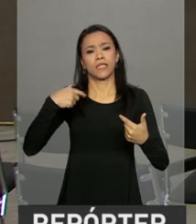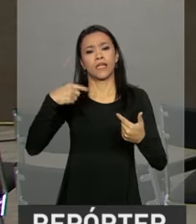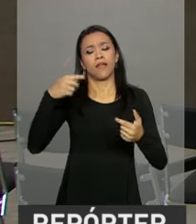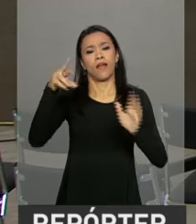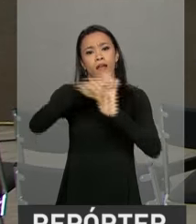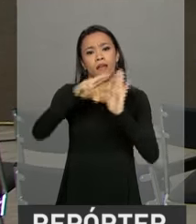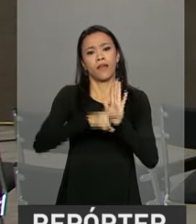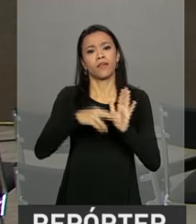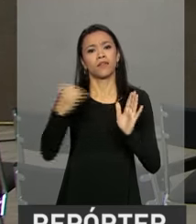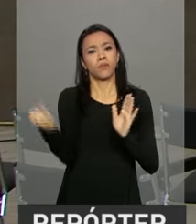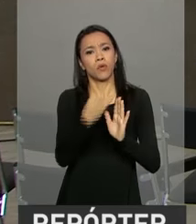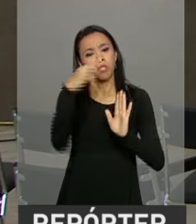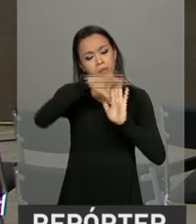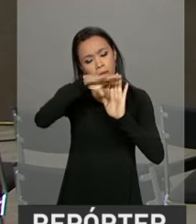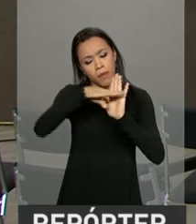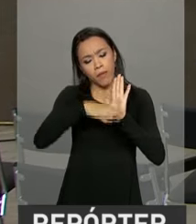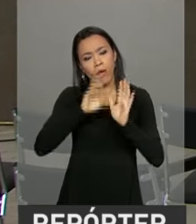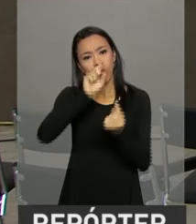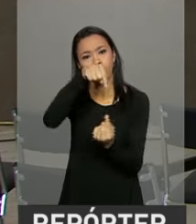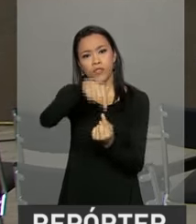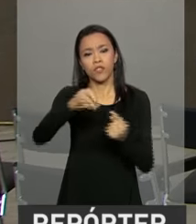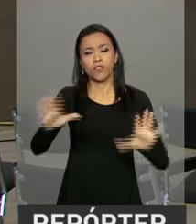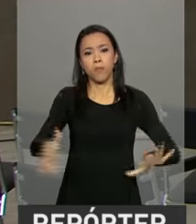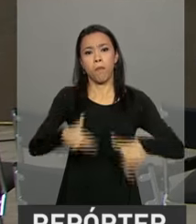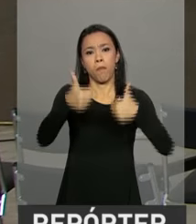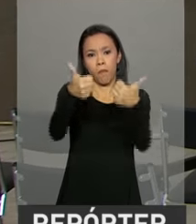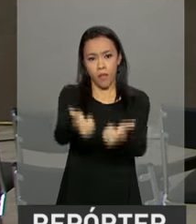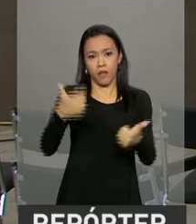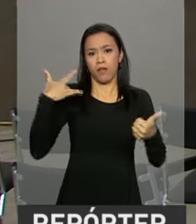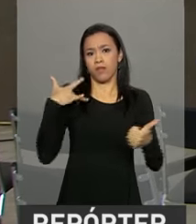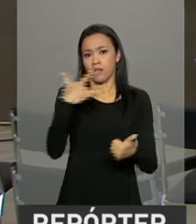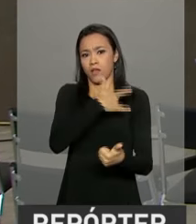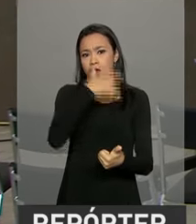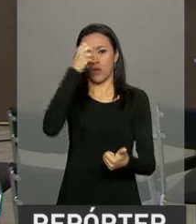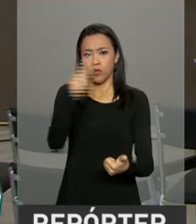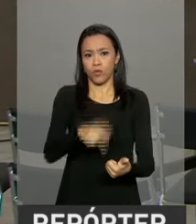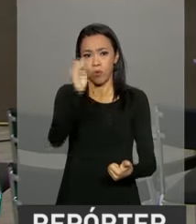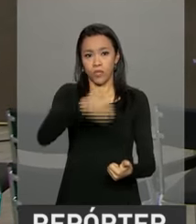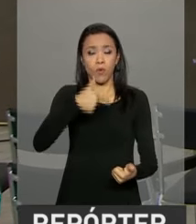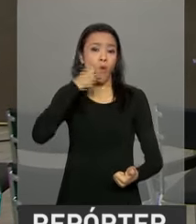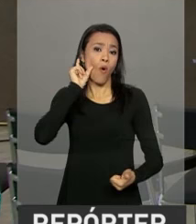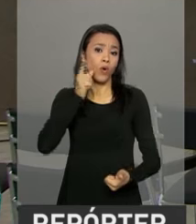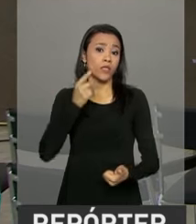para qualificar a saúde pública no Brasil. Ontem, por exemplo,